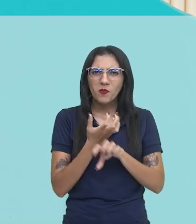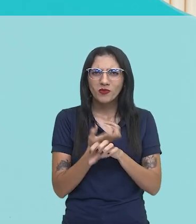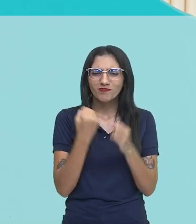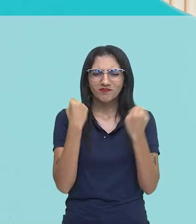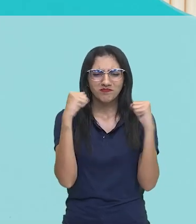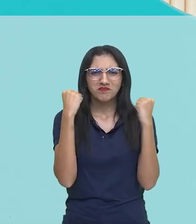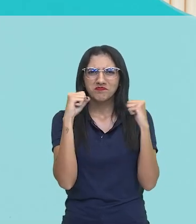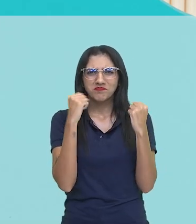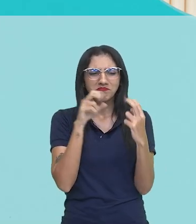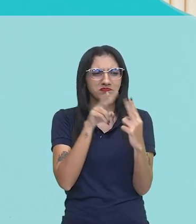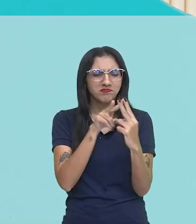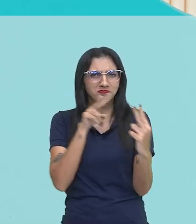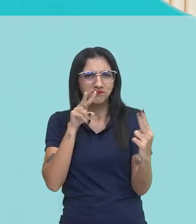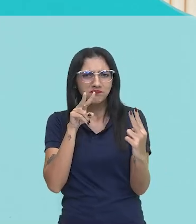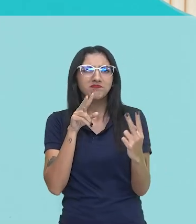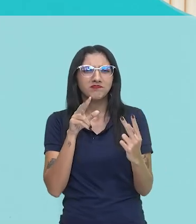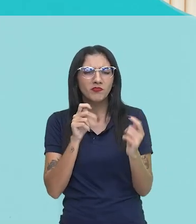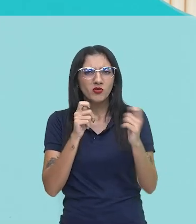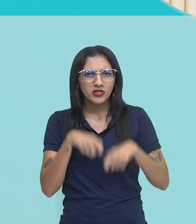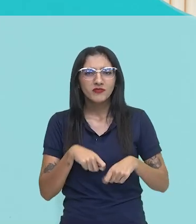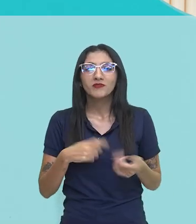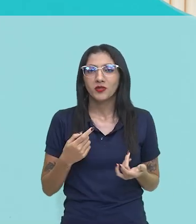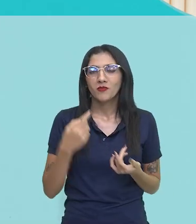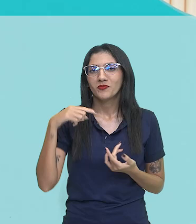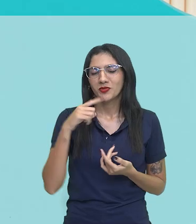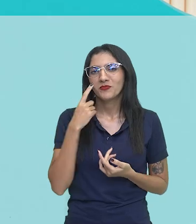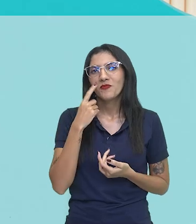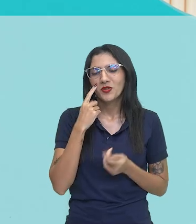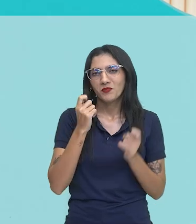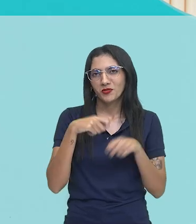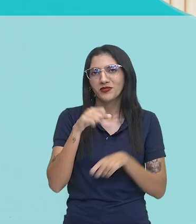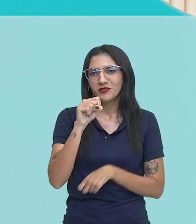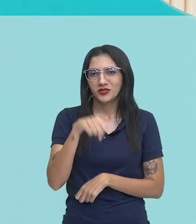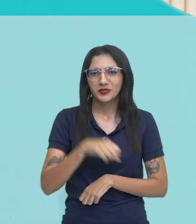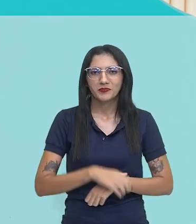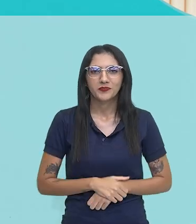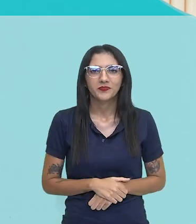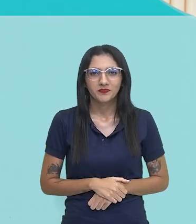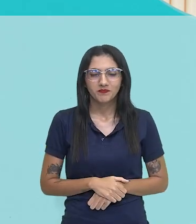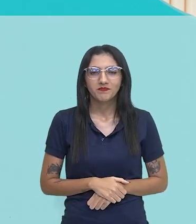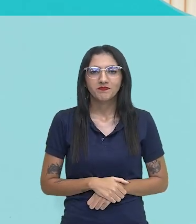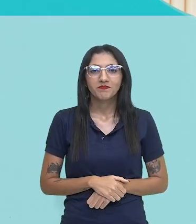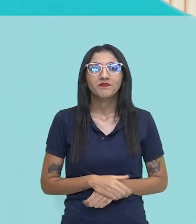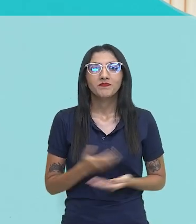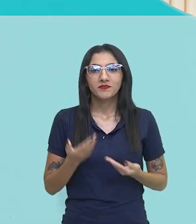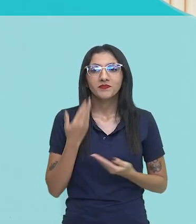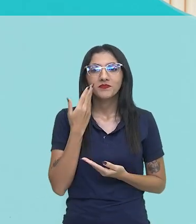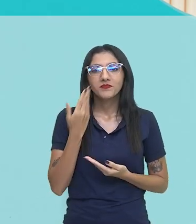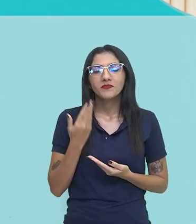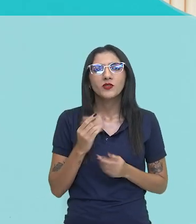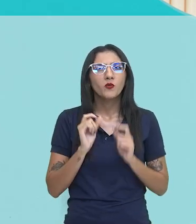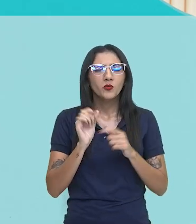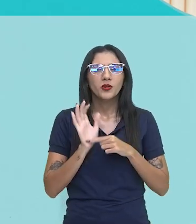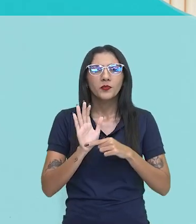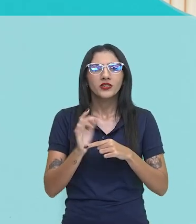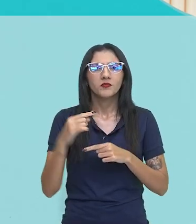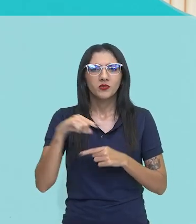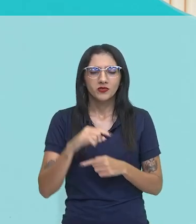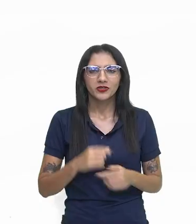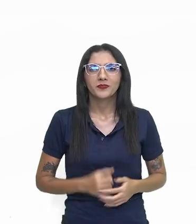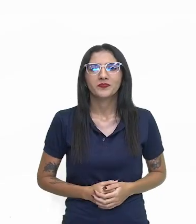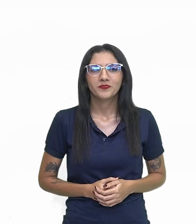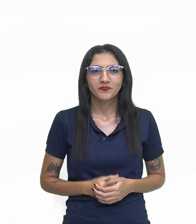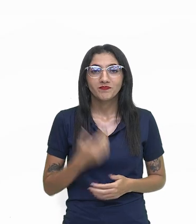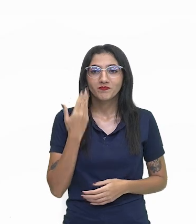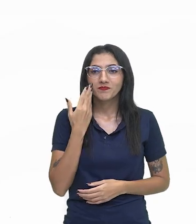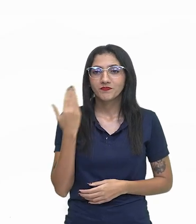televisão? Será que é possível? Vocês vão ver que é muito possível sim. Basta me acompanhar. Olha só aqui o que eu trago para vocês na aula de